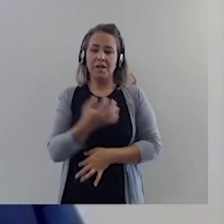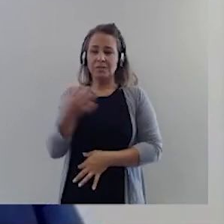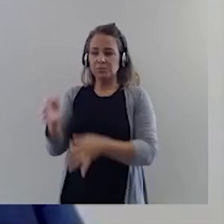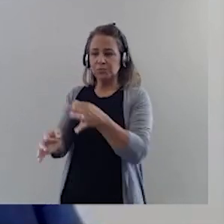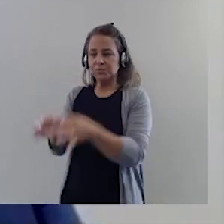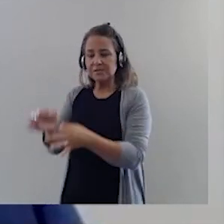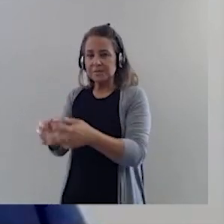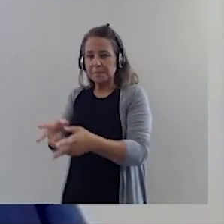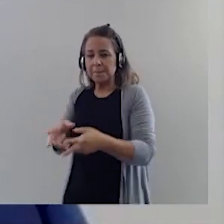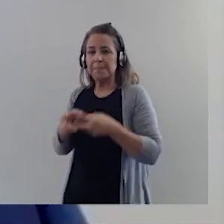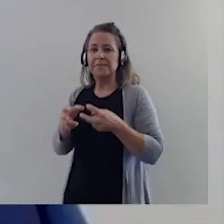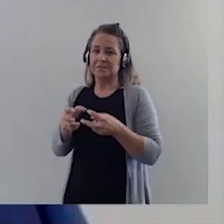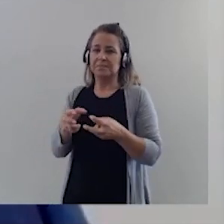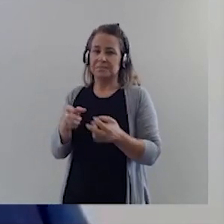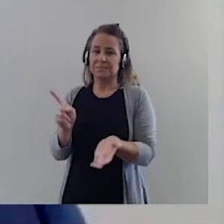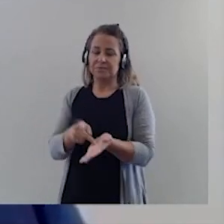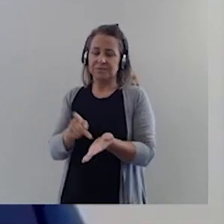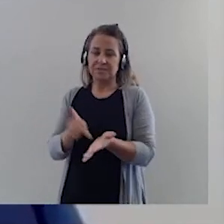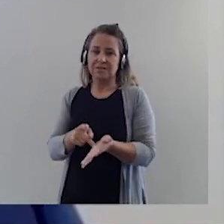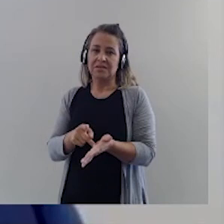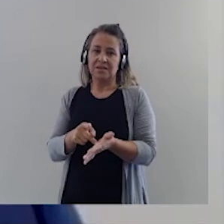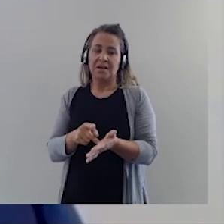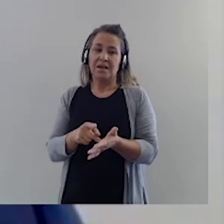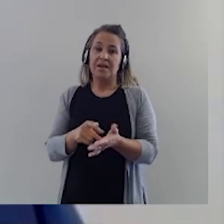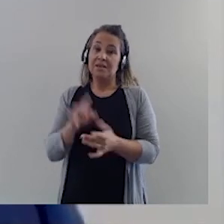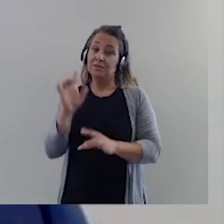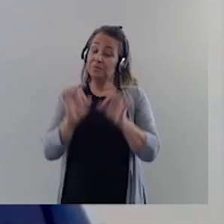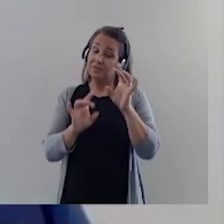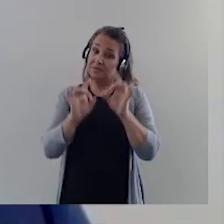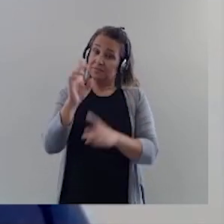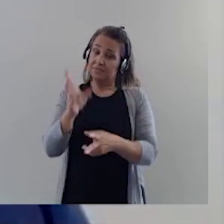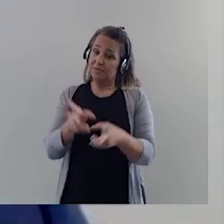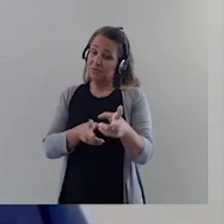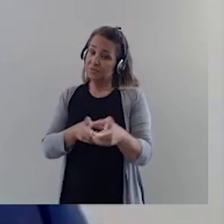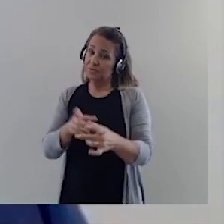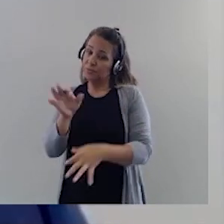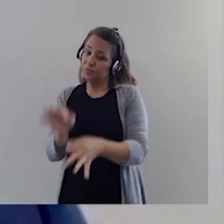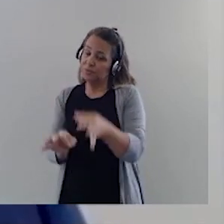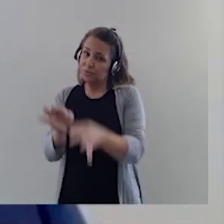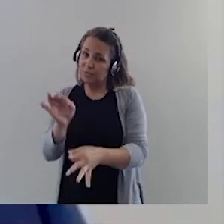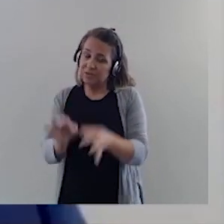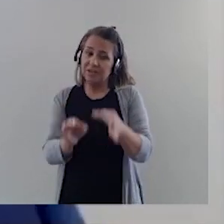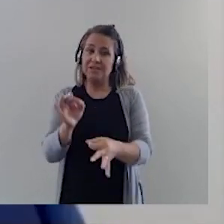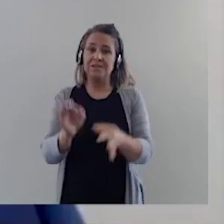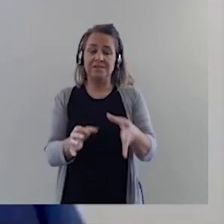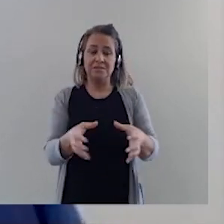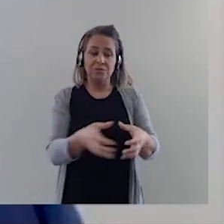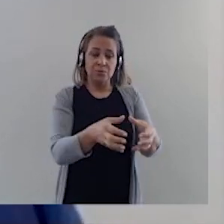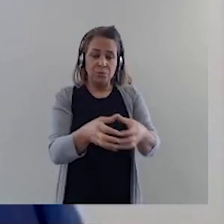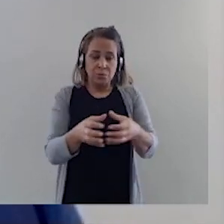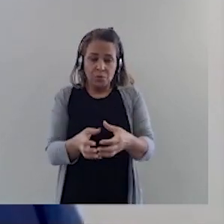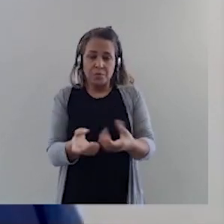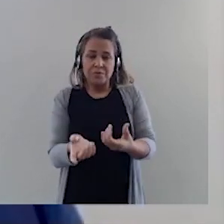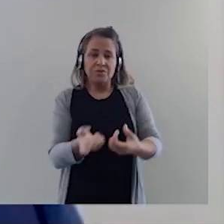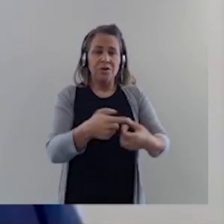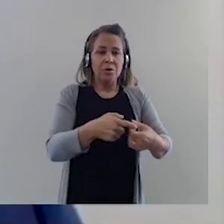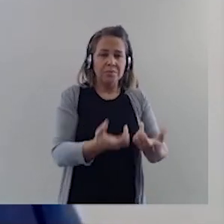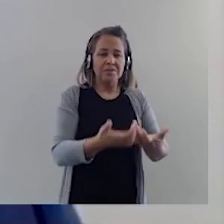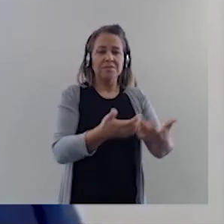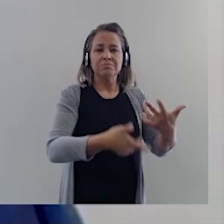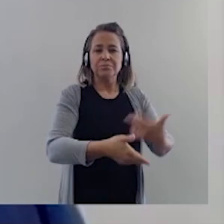juízes, percebemos bem isso, especialmente os juízes de vara de recuperação, varas especializadas, eles